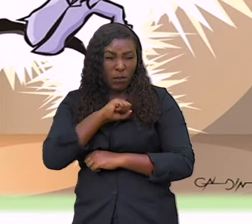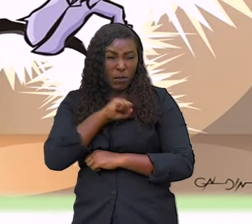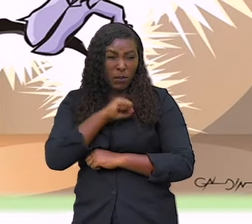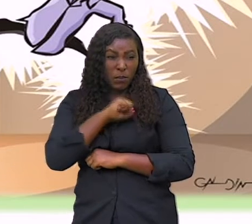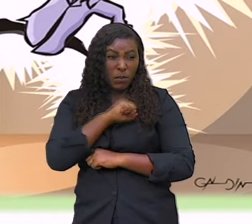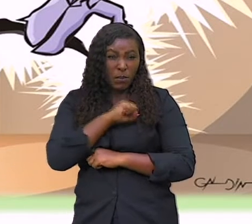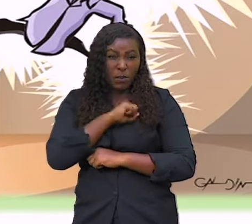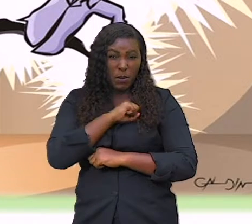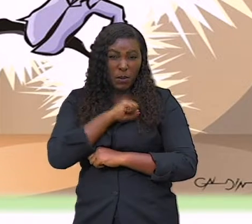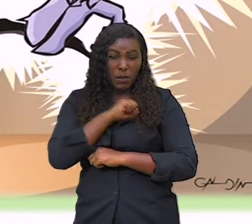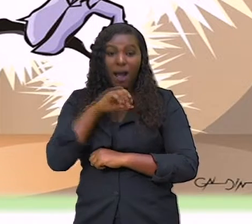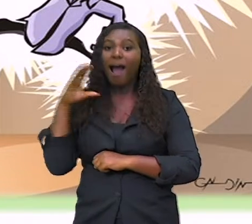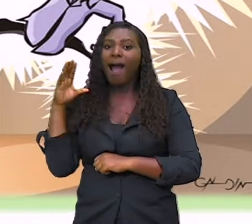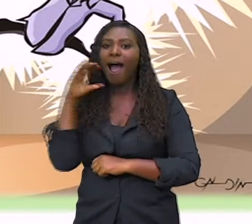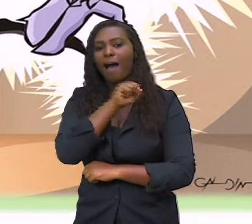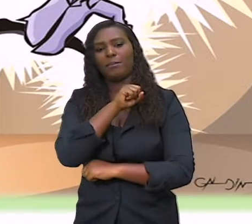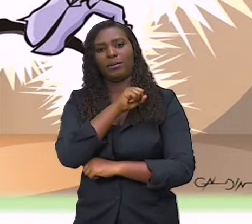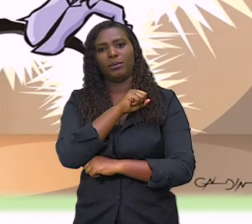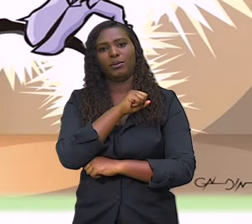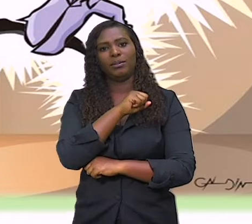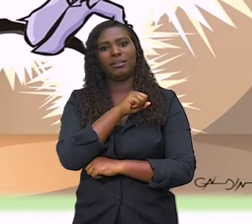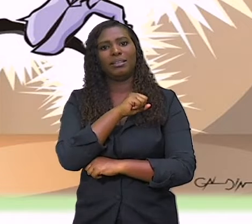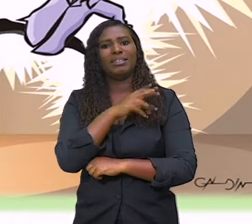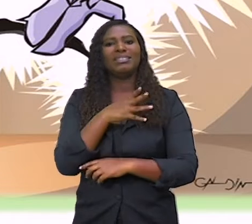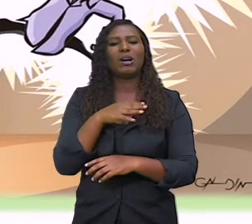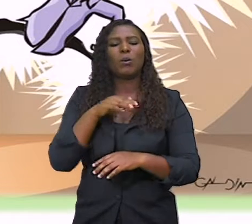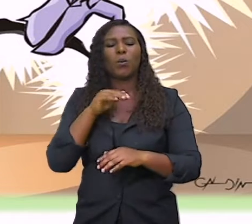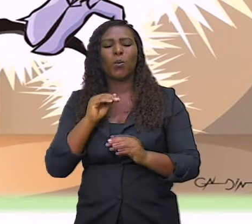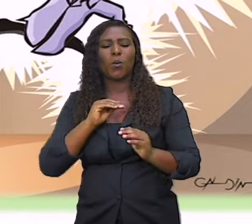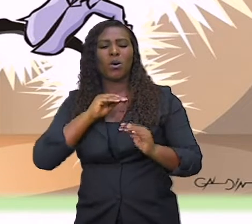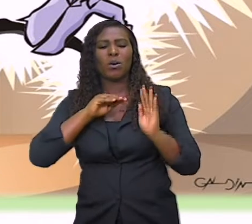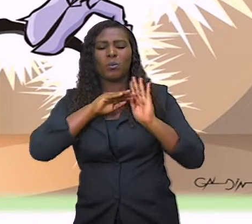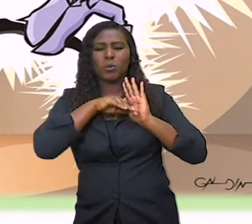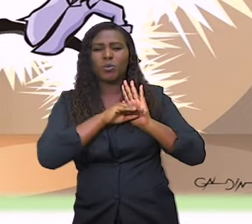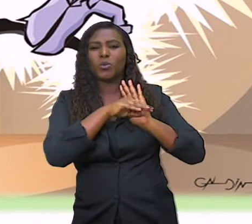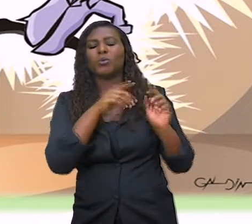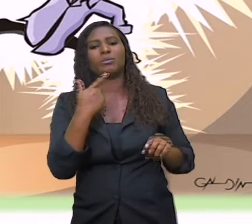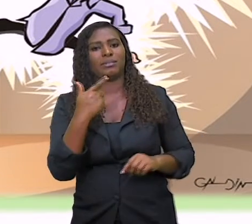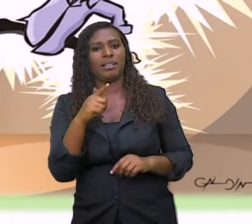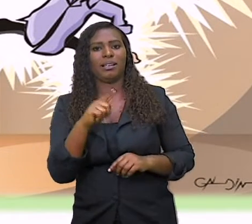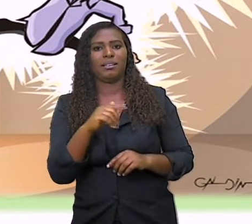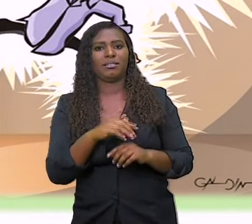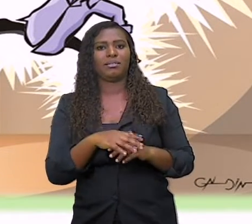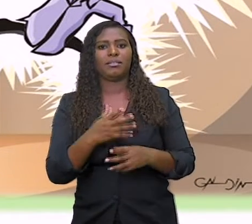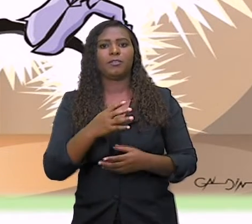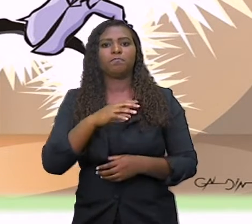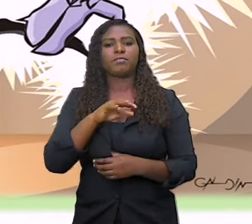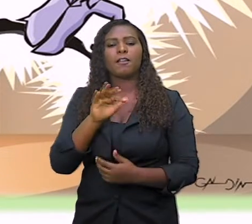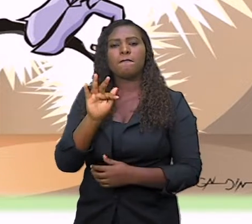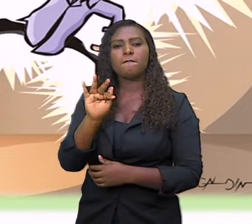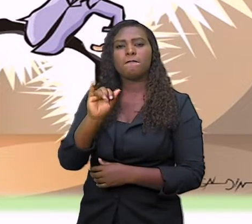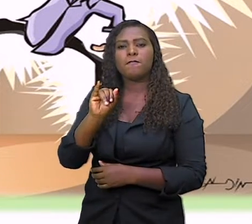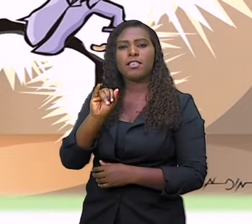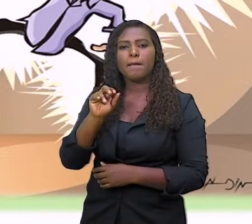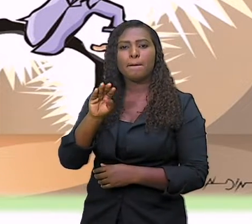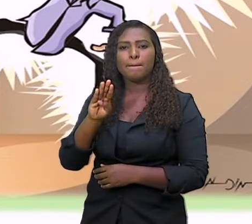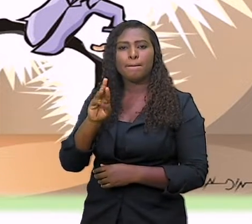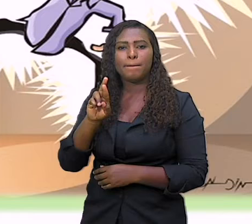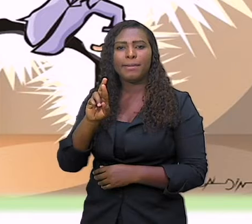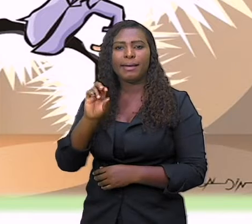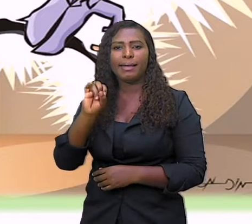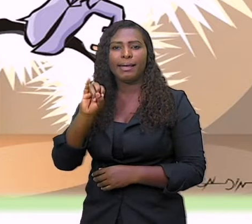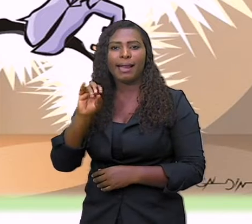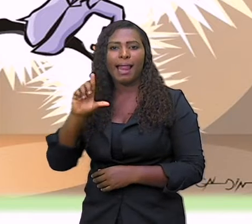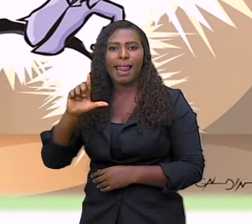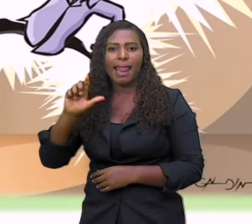rápidas contrações e de forma irregular, que é chamada fibrilação cardíaca. Vocês lembram